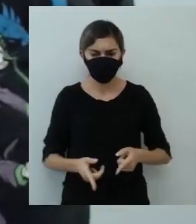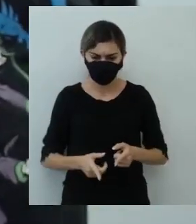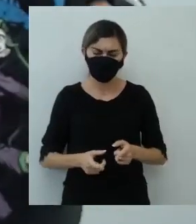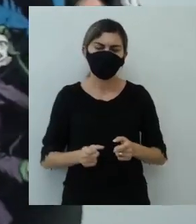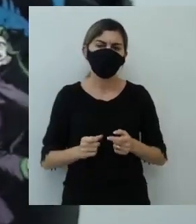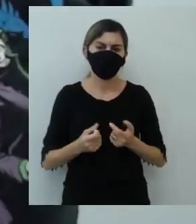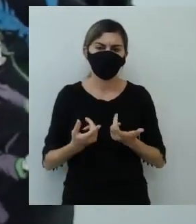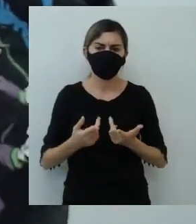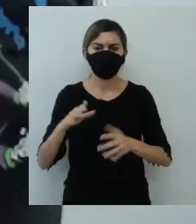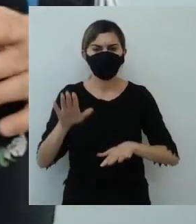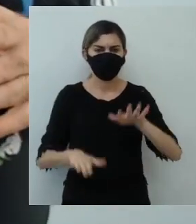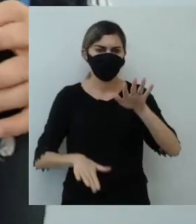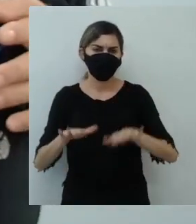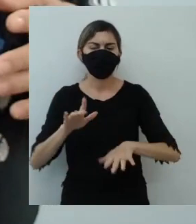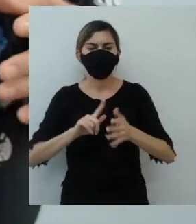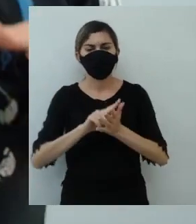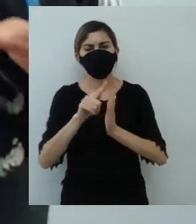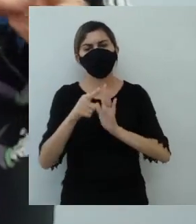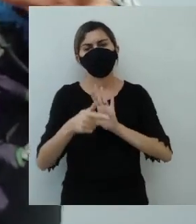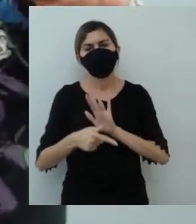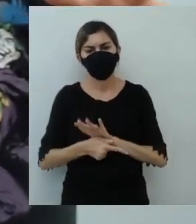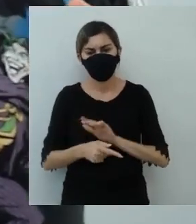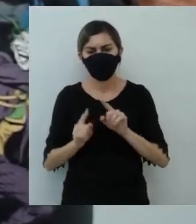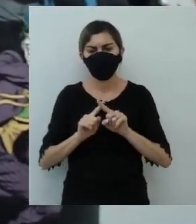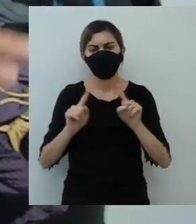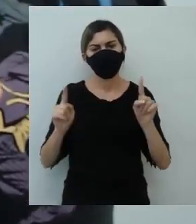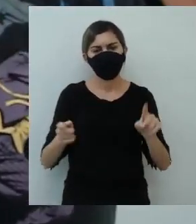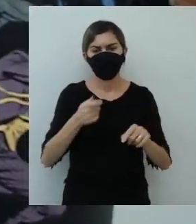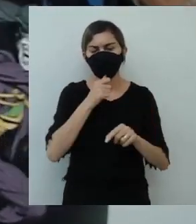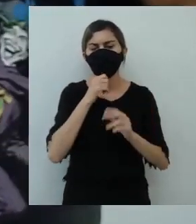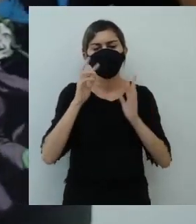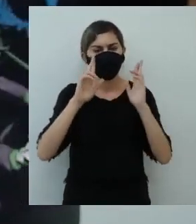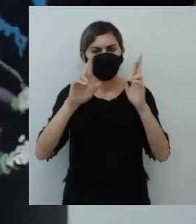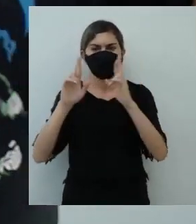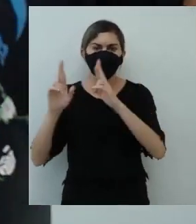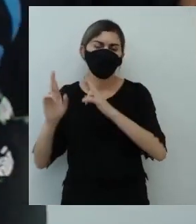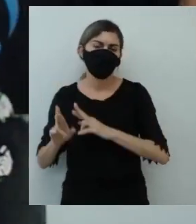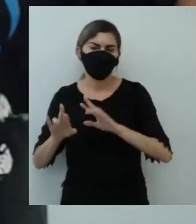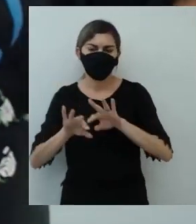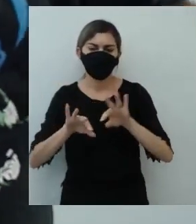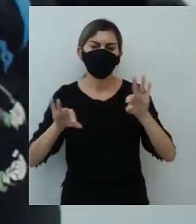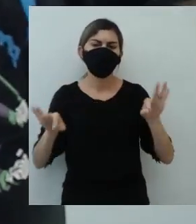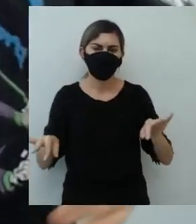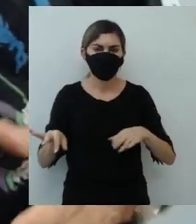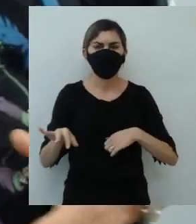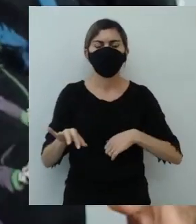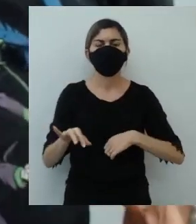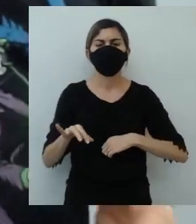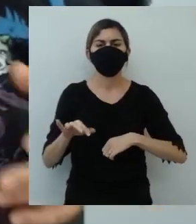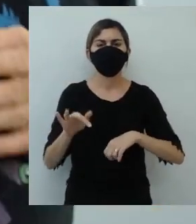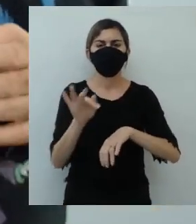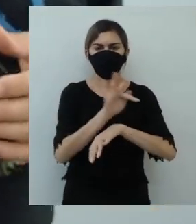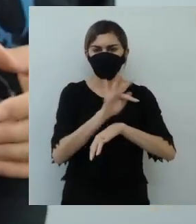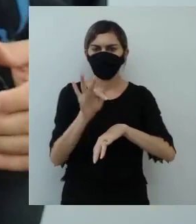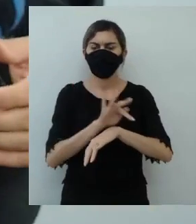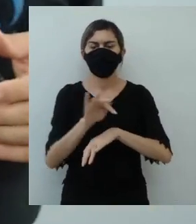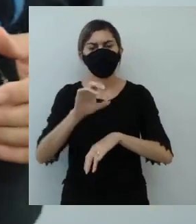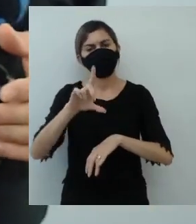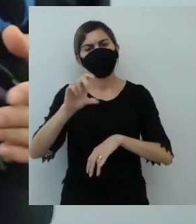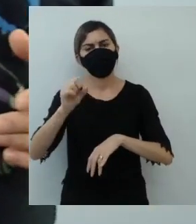de possibilidades de gênero, mas a gente ainda respeita essa divisão formal clássica,